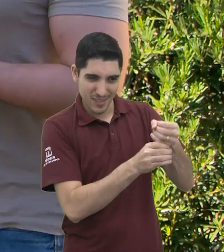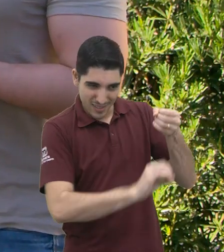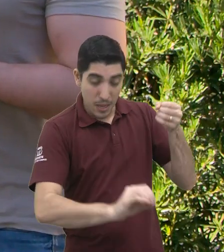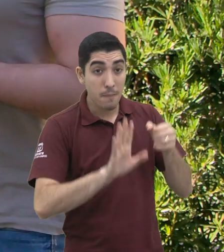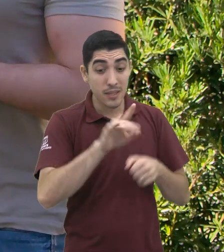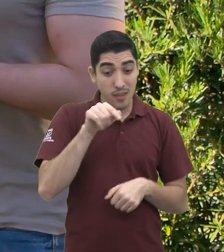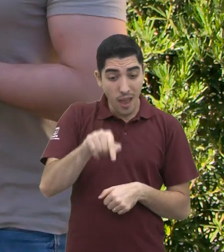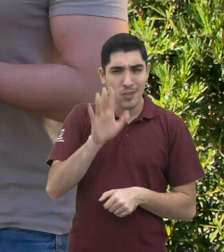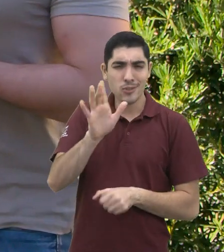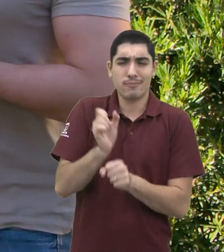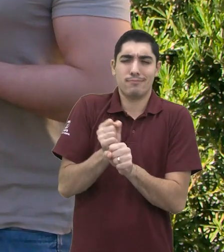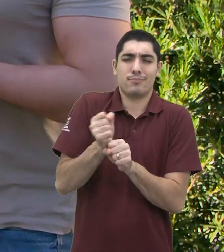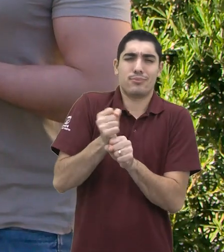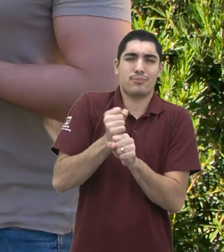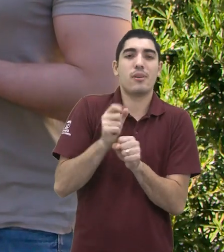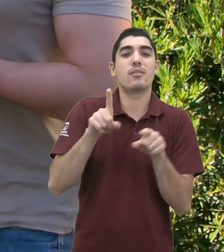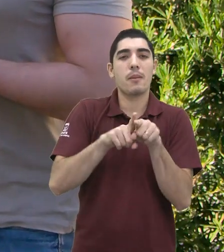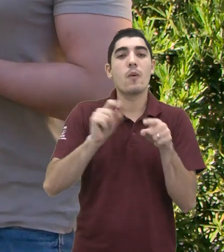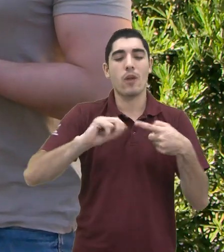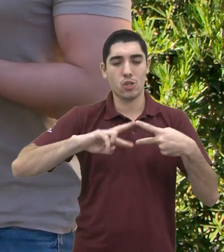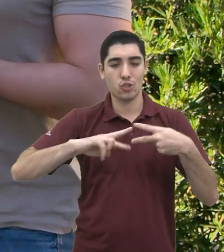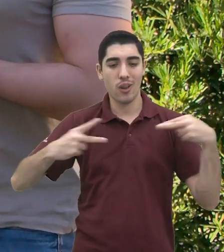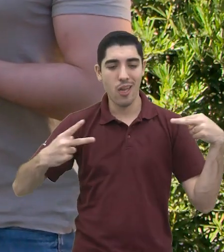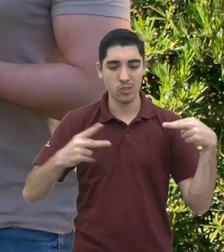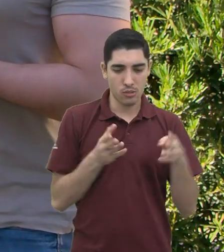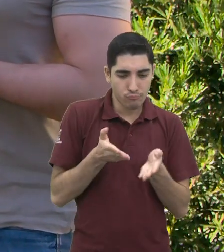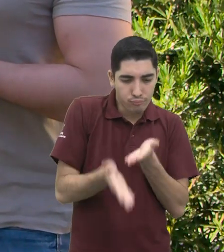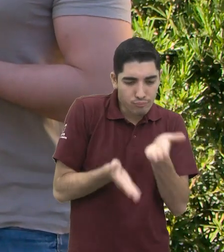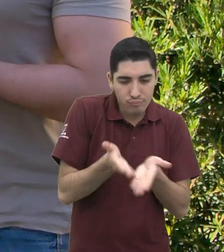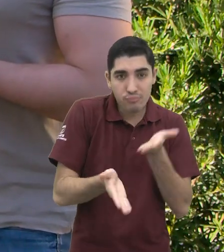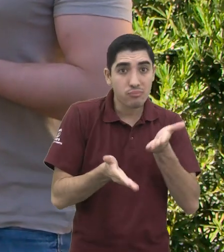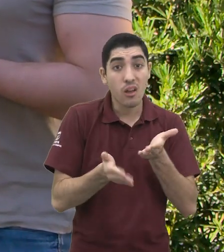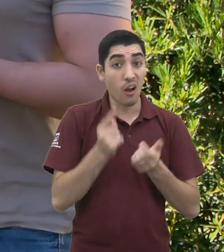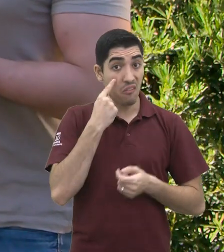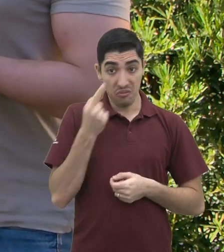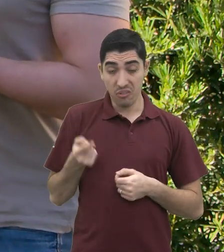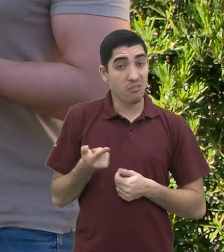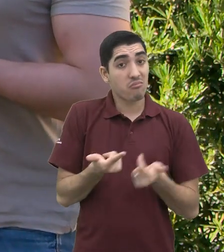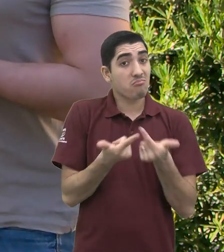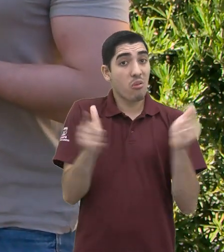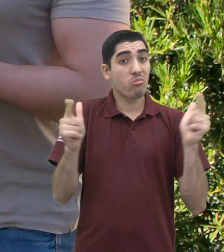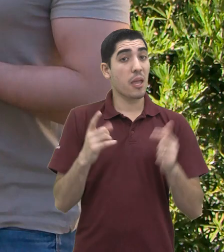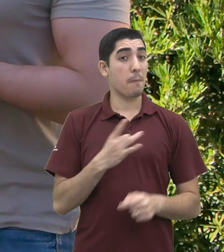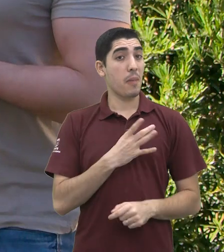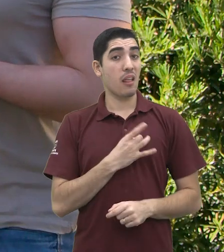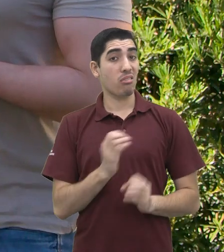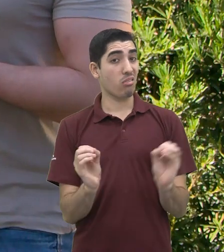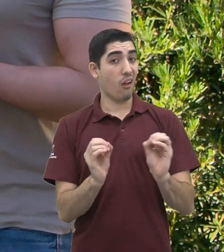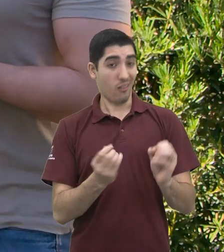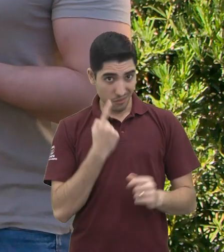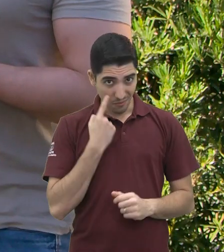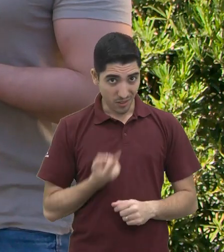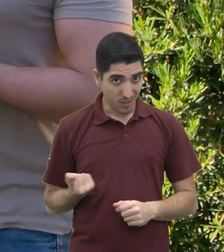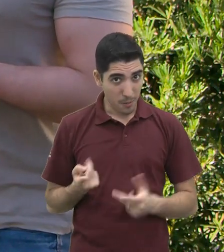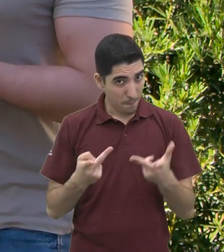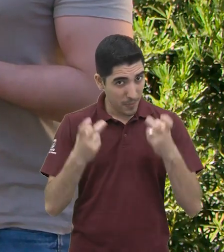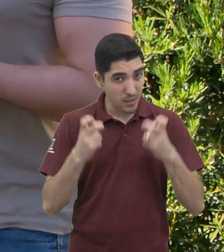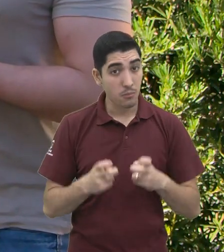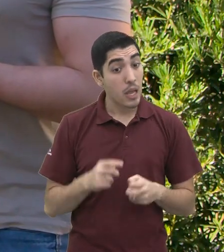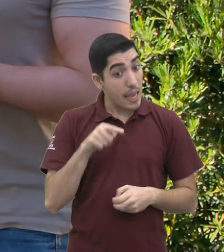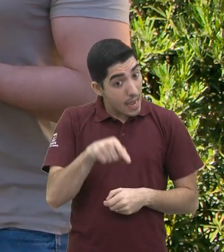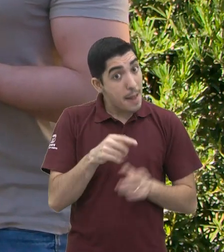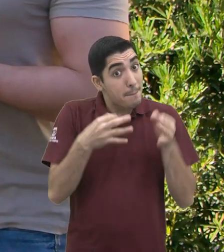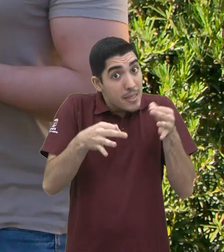animais que são há muito tempo criados e geneticamente selecionados em cativeiro. Tanto que você vê que eles nem têm medo da gente mais nessa altura do campeonato.